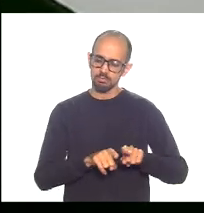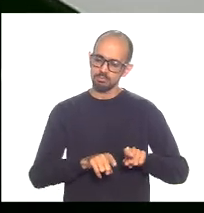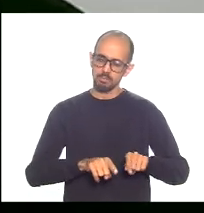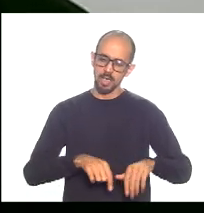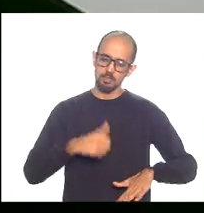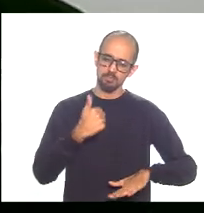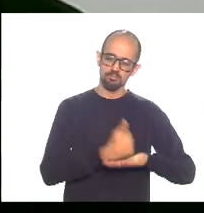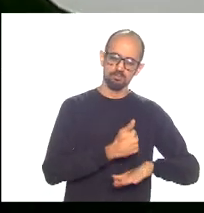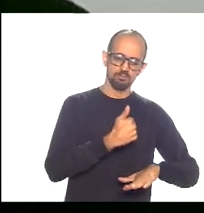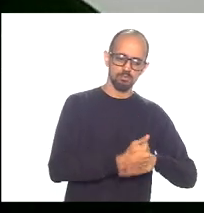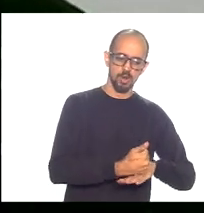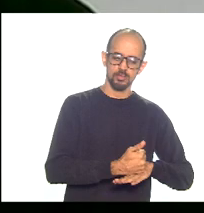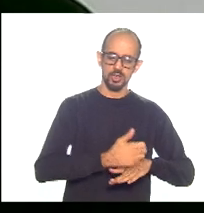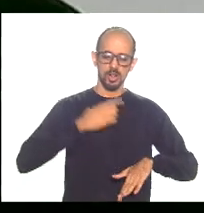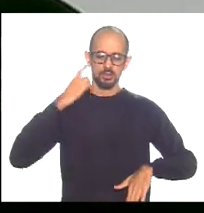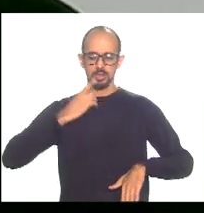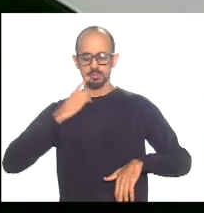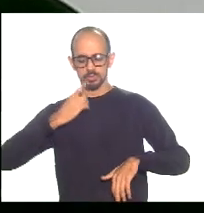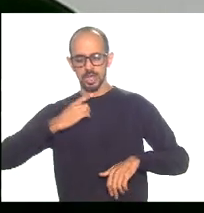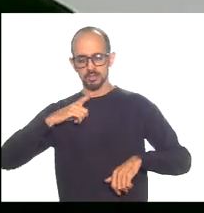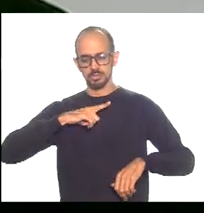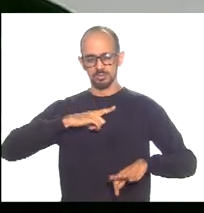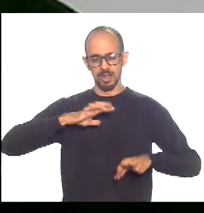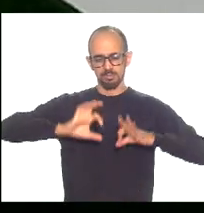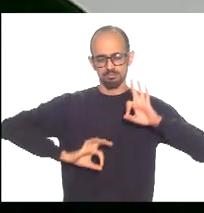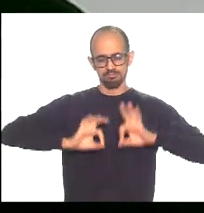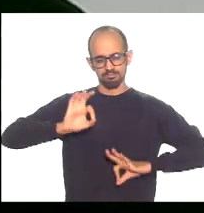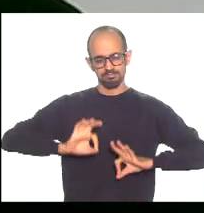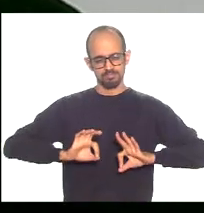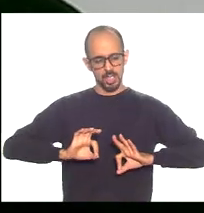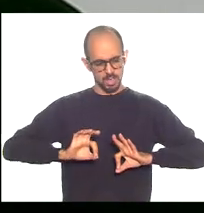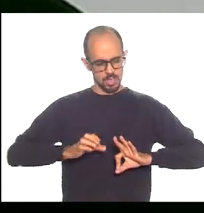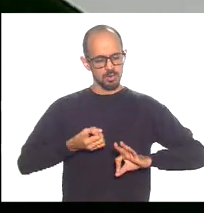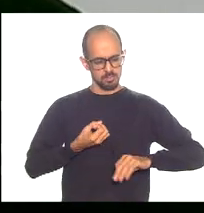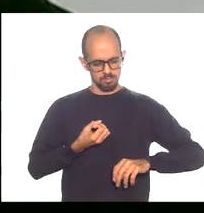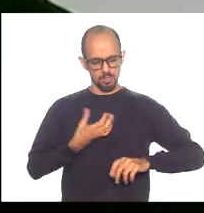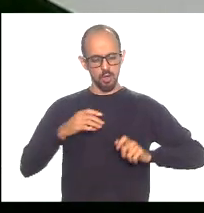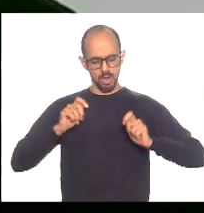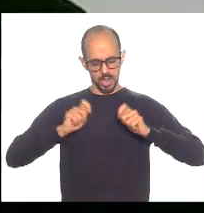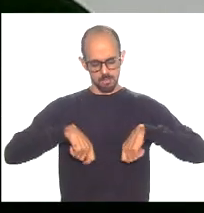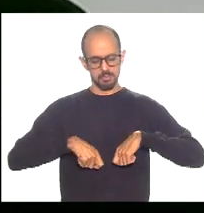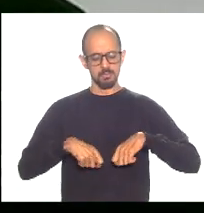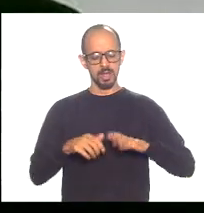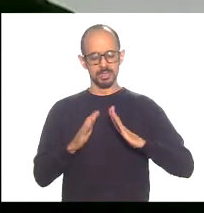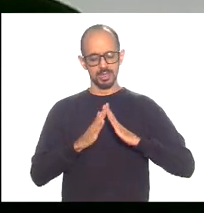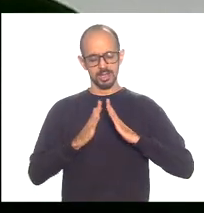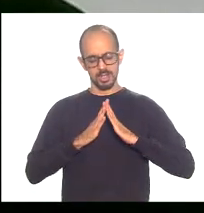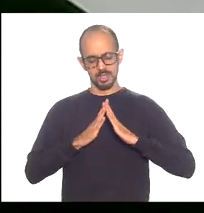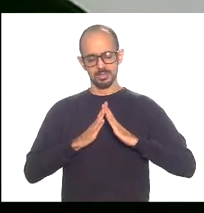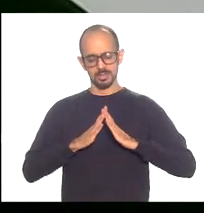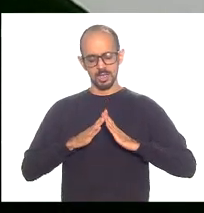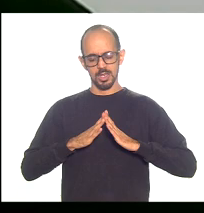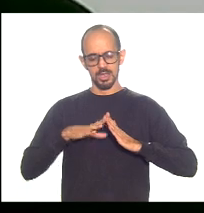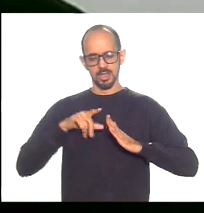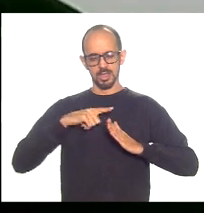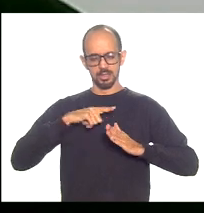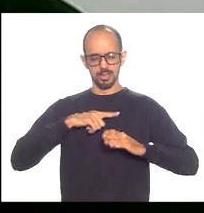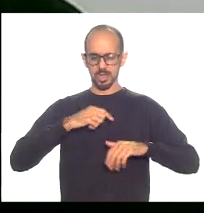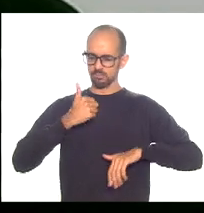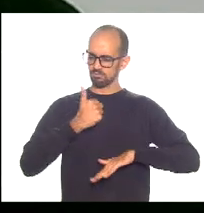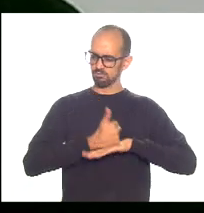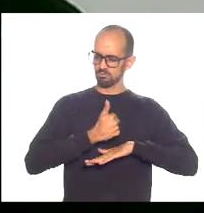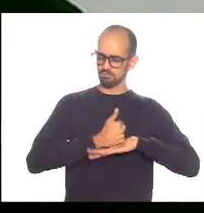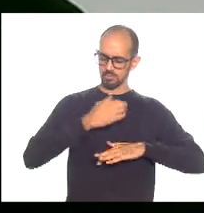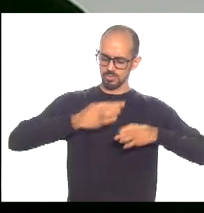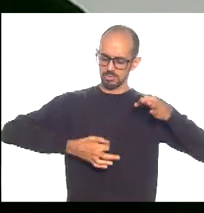nenhuma, um dos mais preparados parlamentares dessa casa. Um grande jurista, o que eu tenho muito